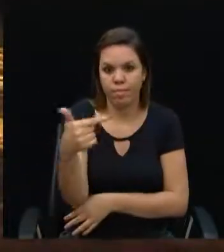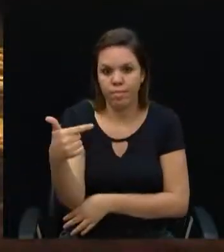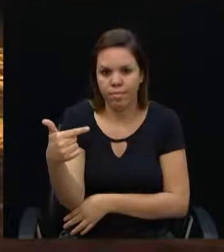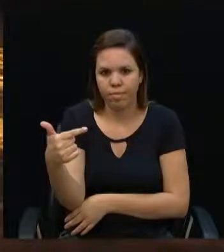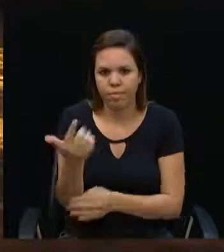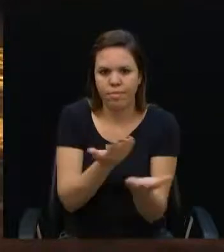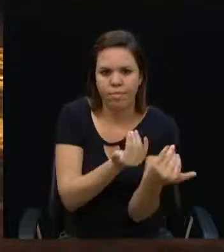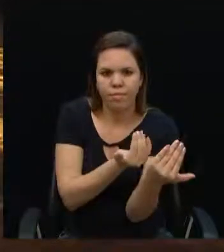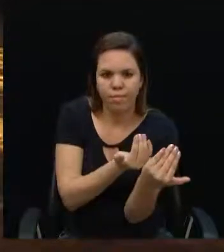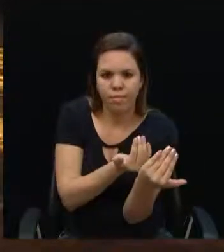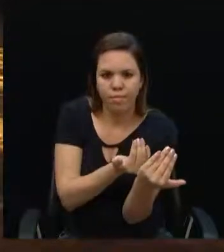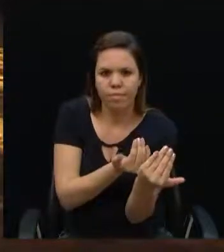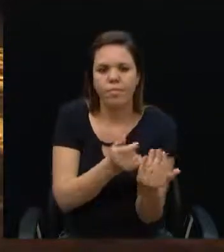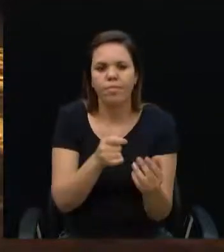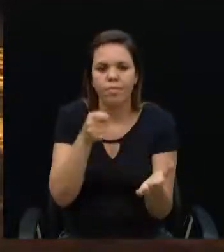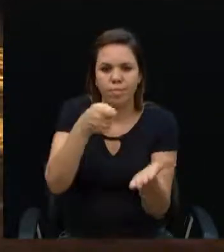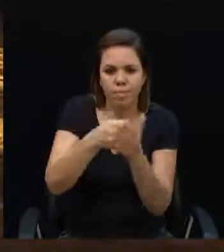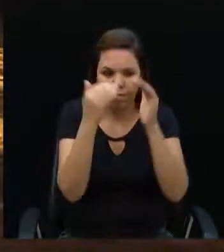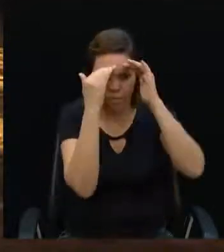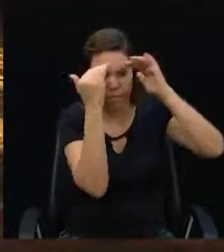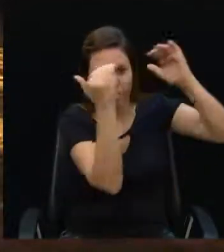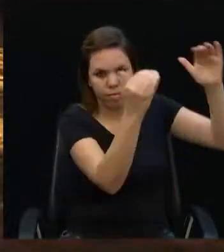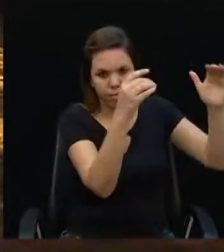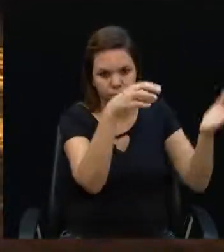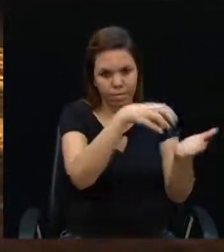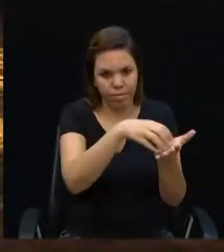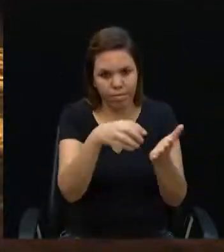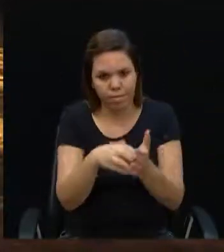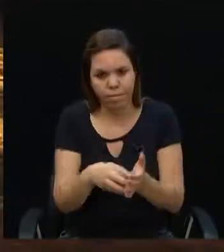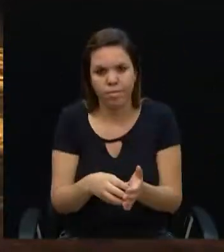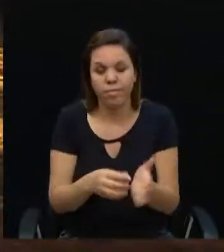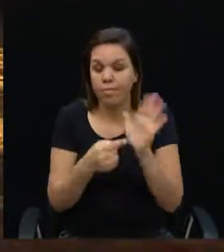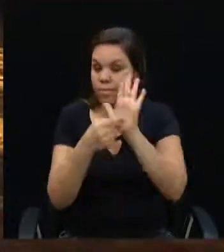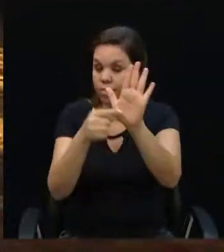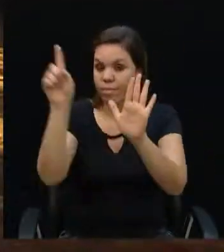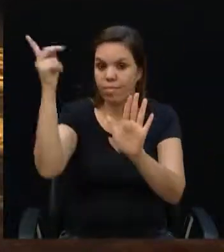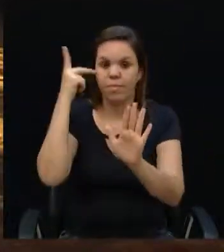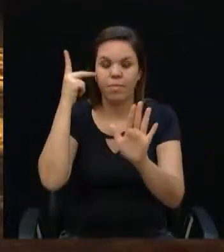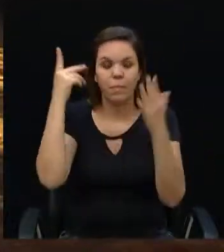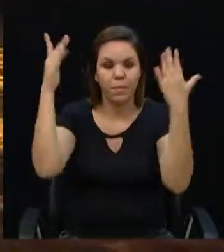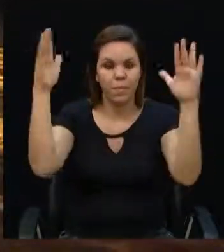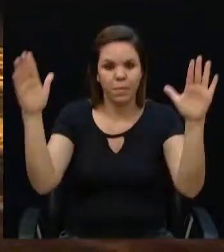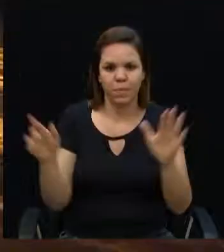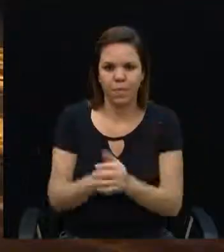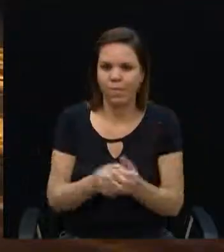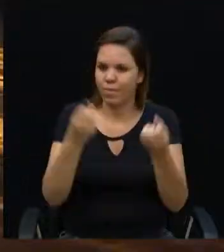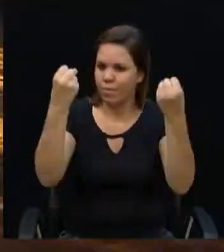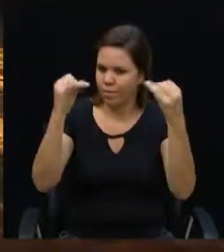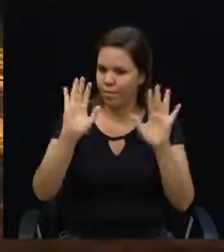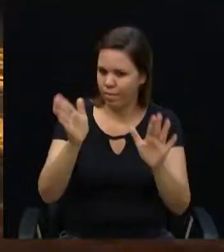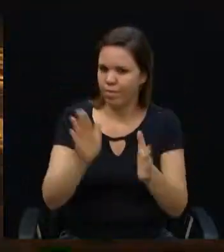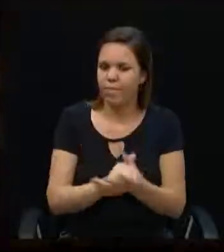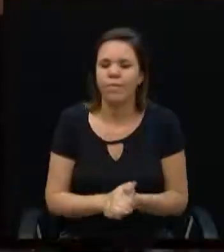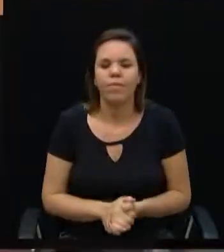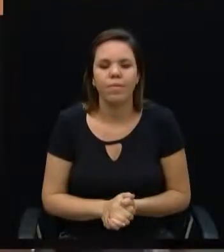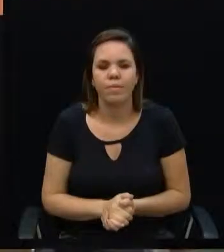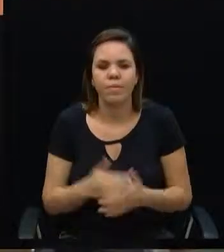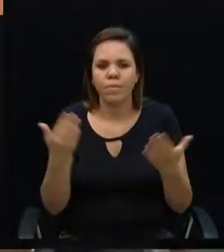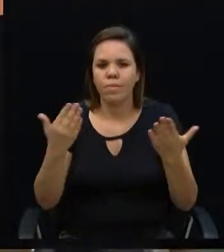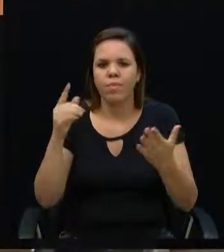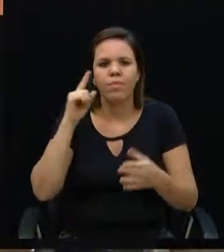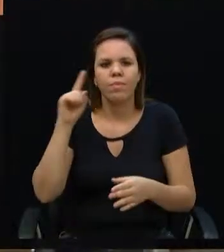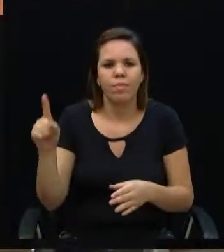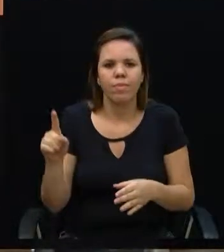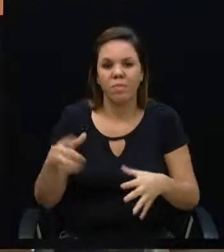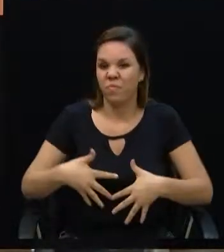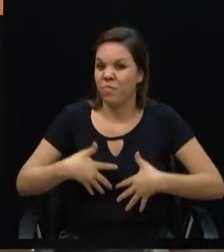medidas socioeducativas em Campinas e região vão se apresentar no festival em São Paulo. Eu conto essa história já já. Hoje é dia